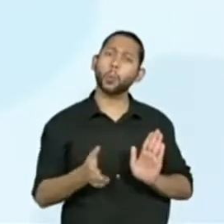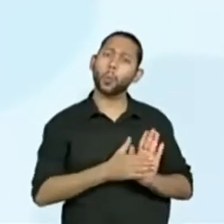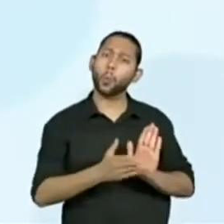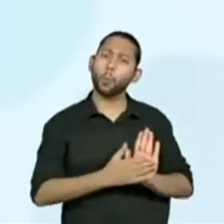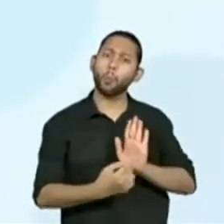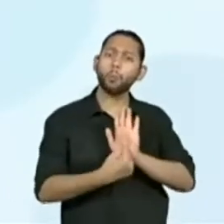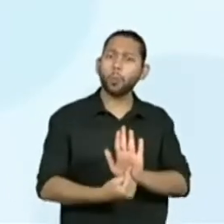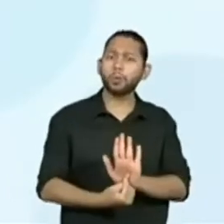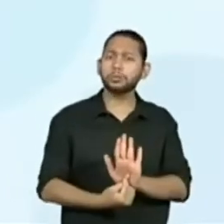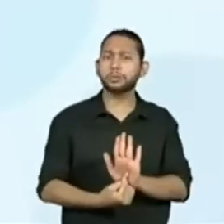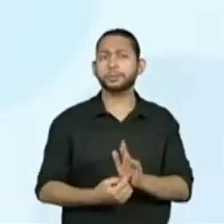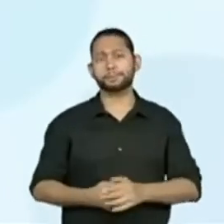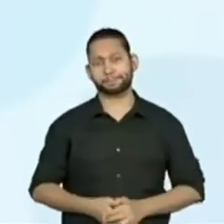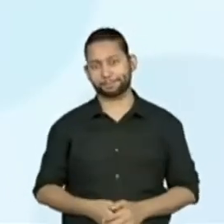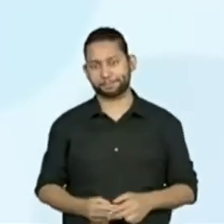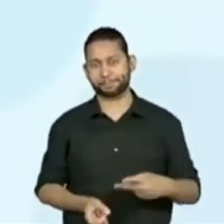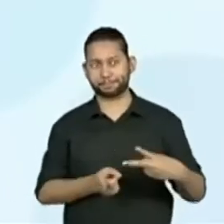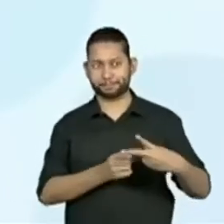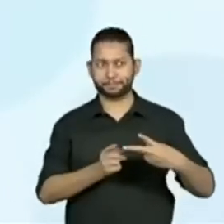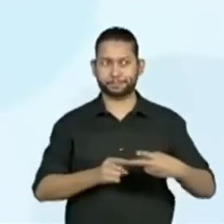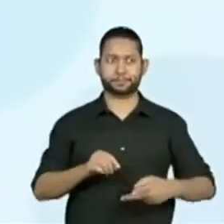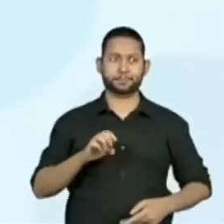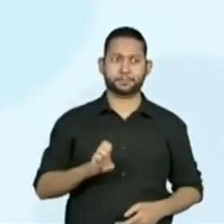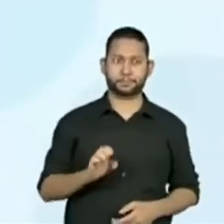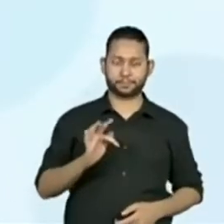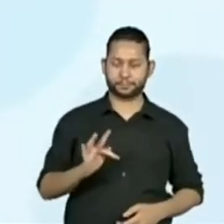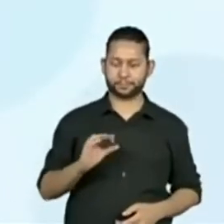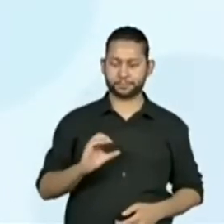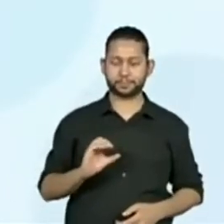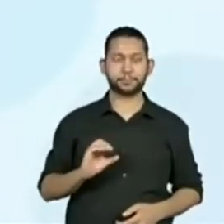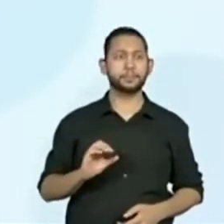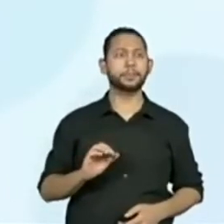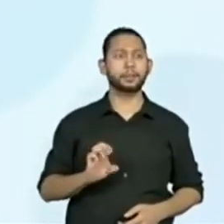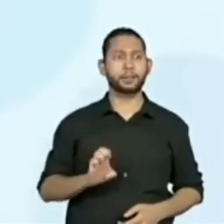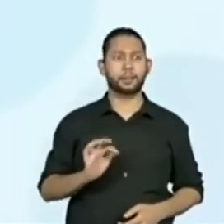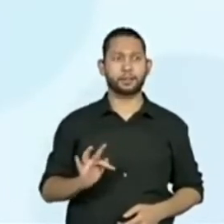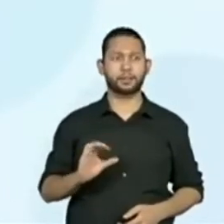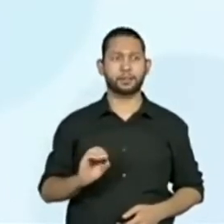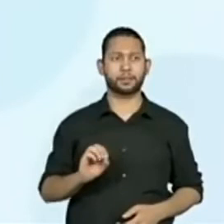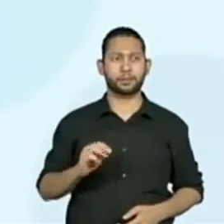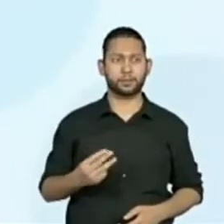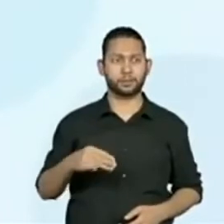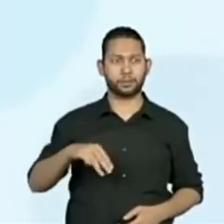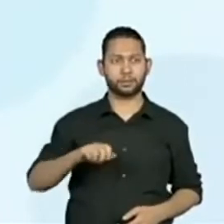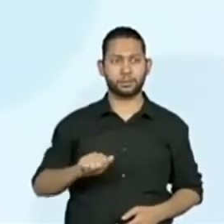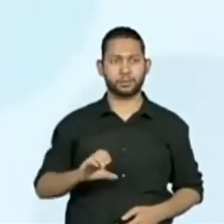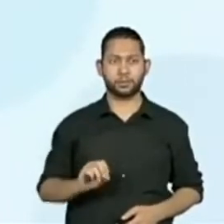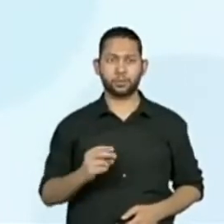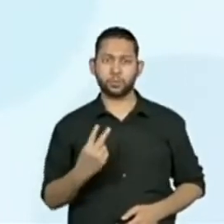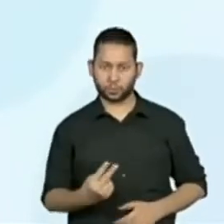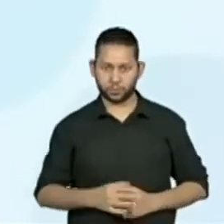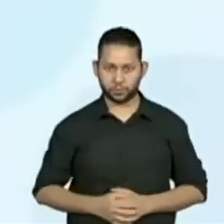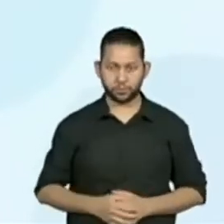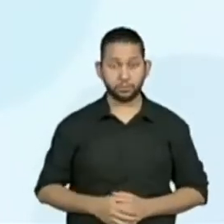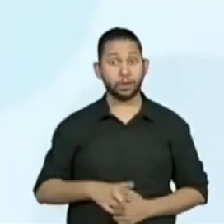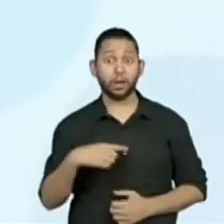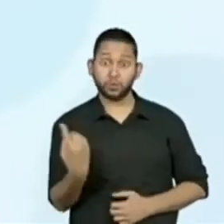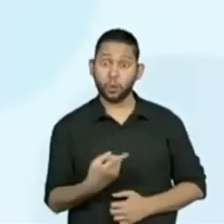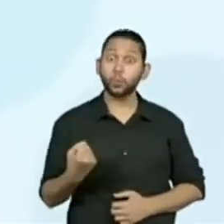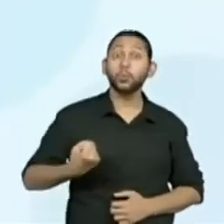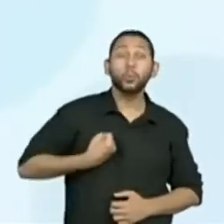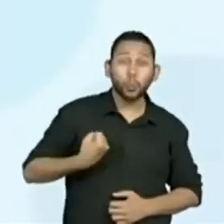E EF03, MA02, identificar características do sistema de numeração